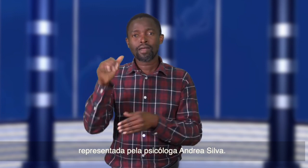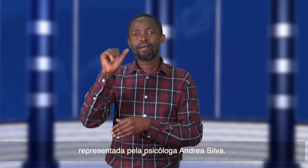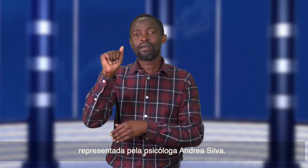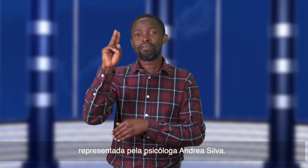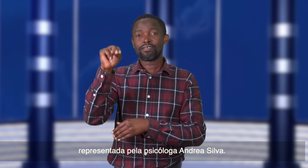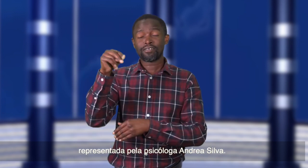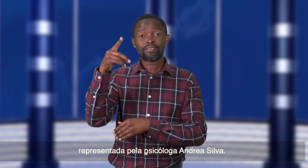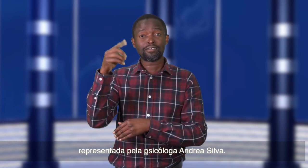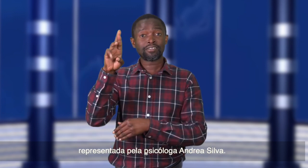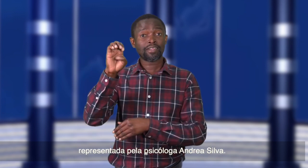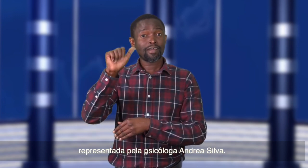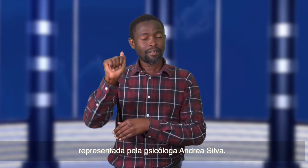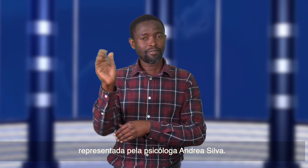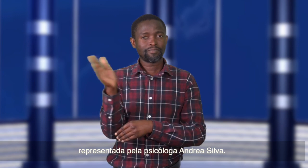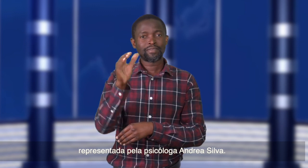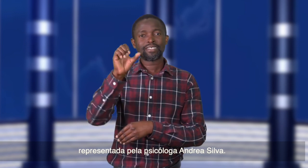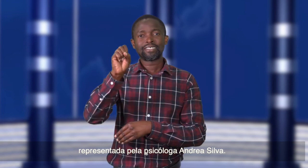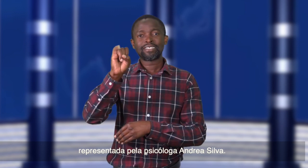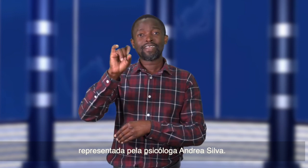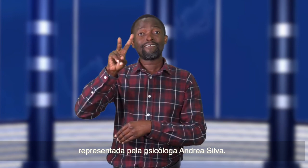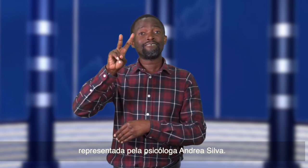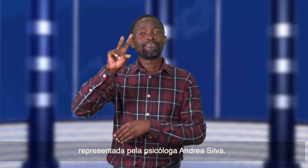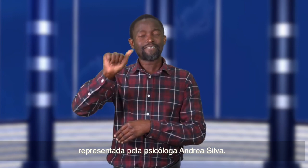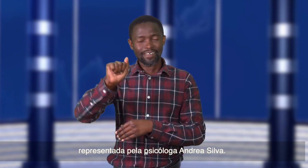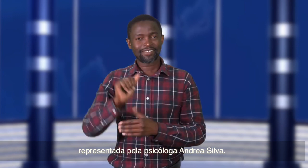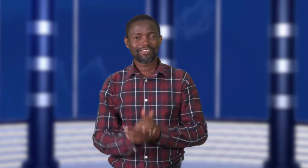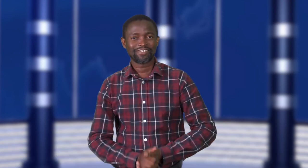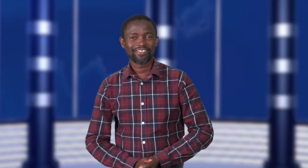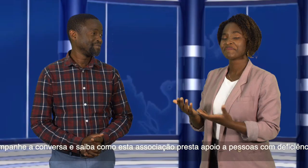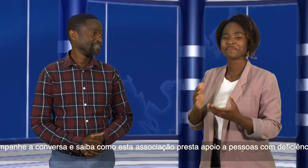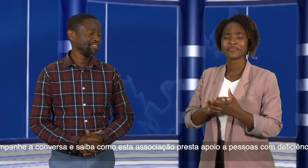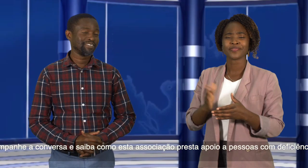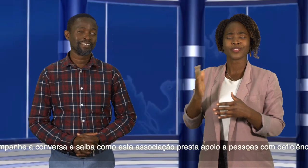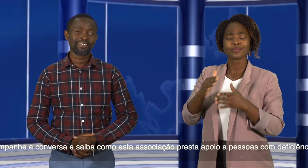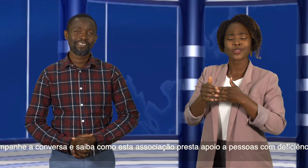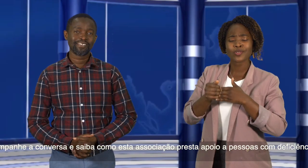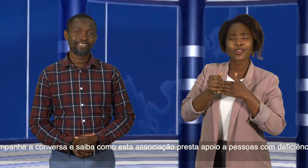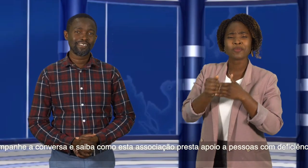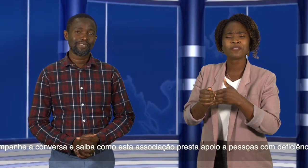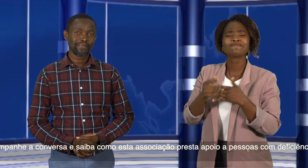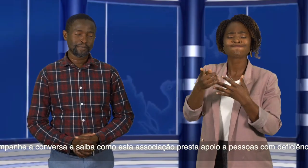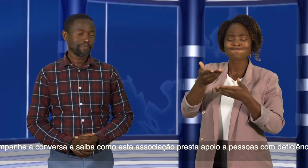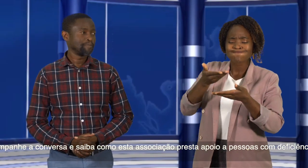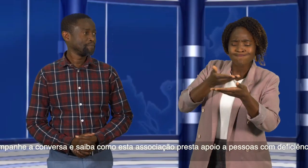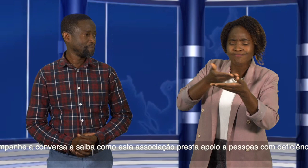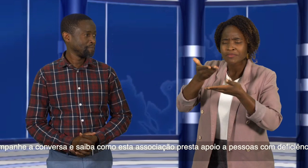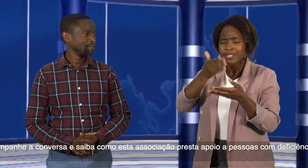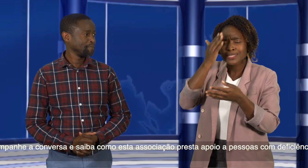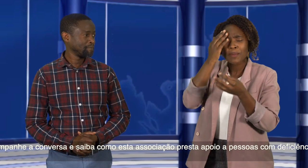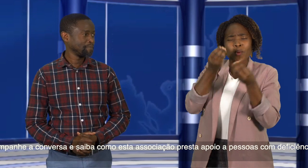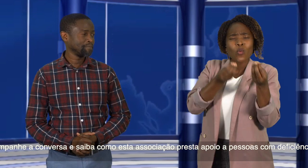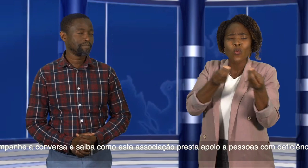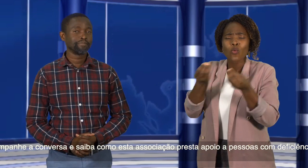representada pela psicóloga Andréa Silva. Acompanhe a conversa e saiba